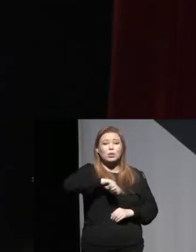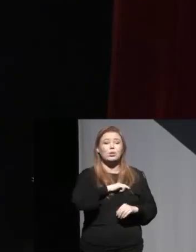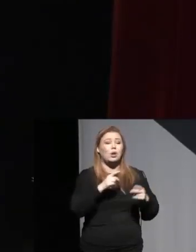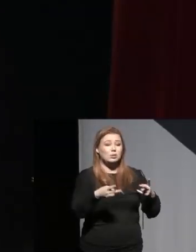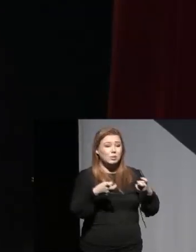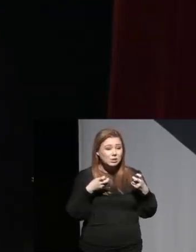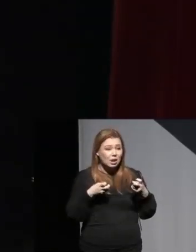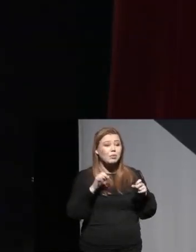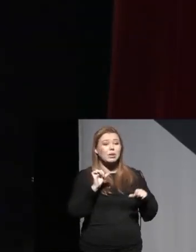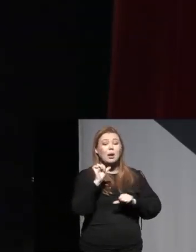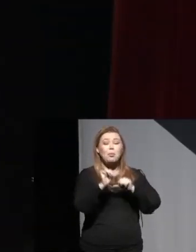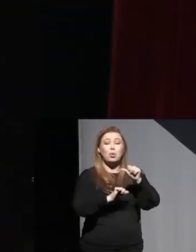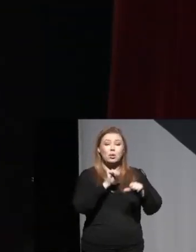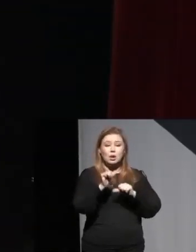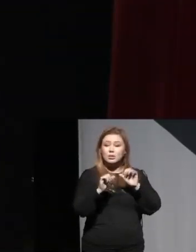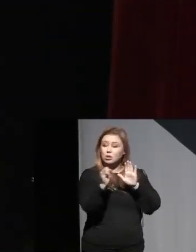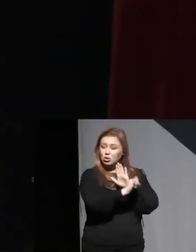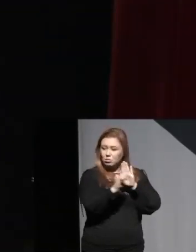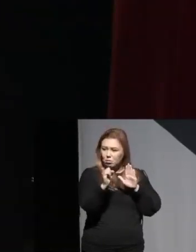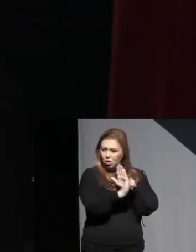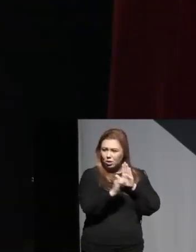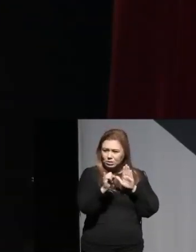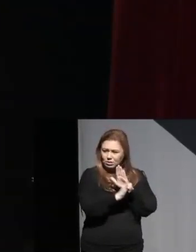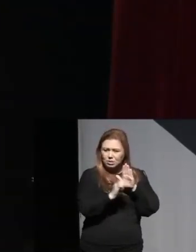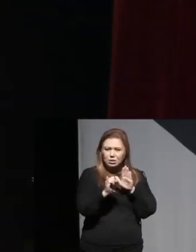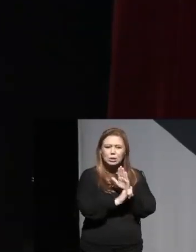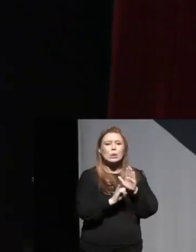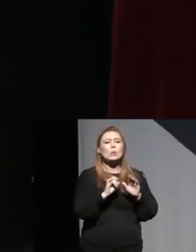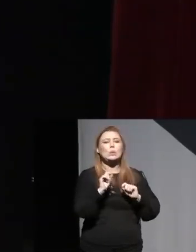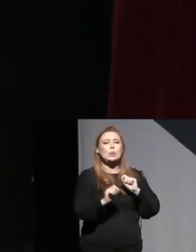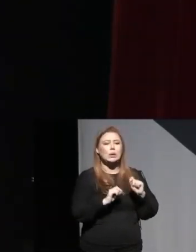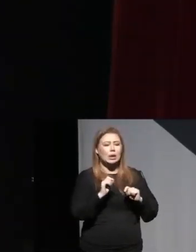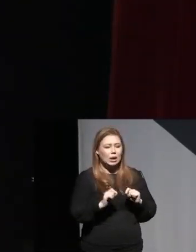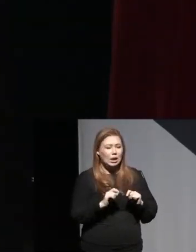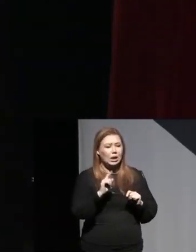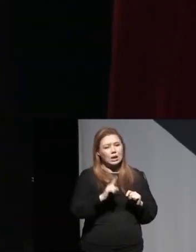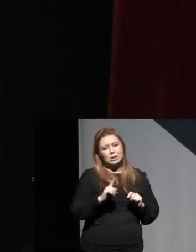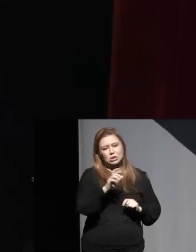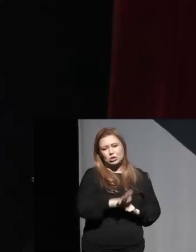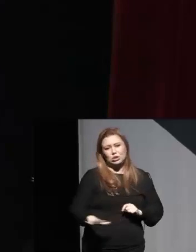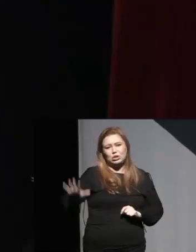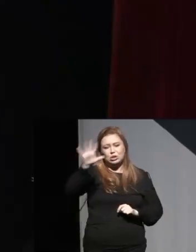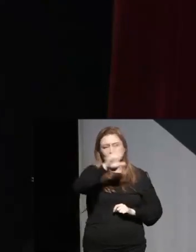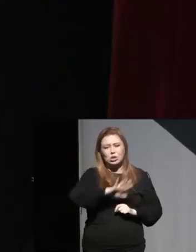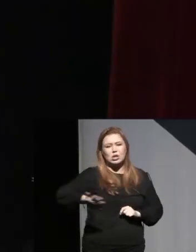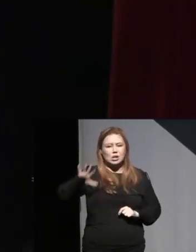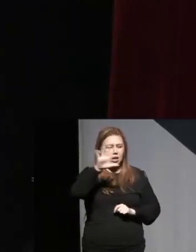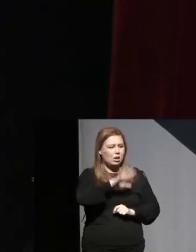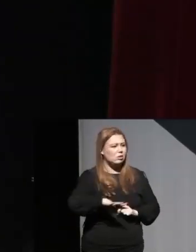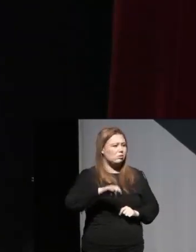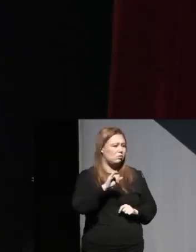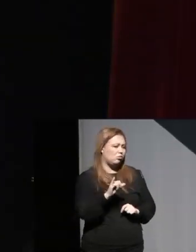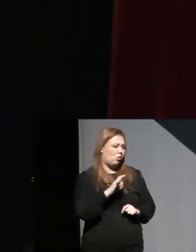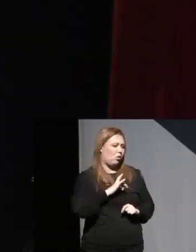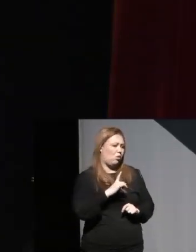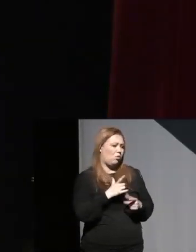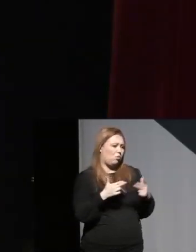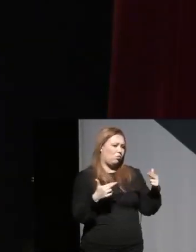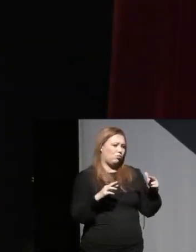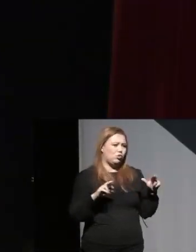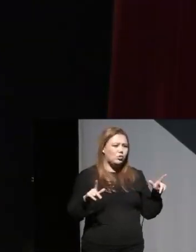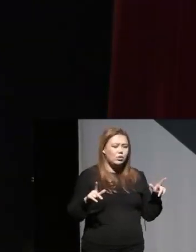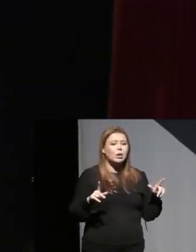reforma tributária efetuada, ela, de maneira geral, tirando algumas exceções,